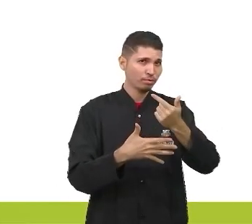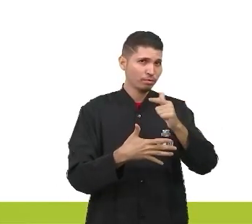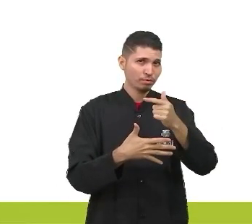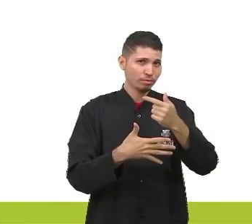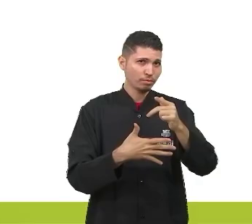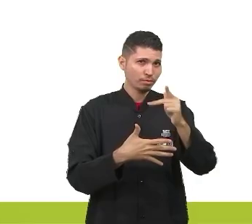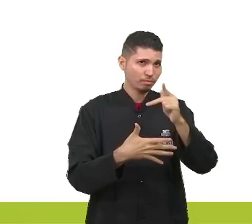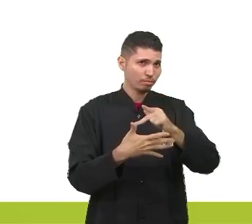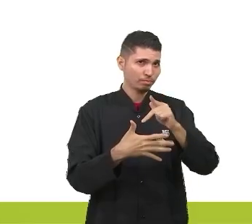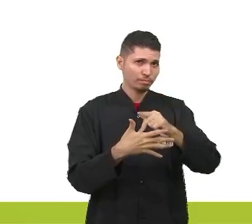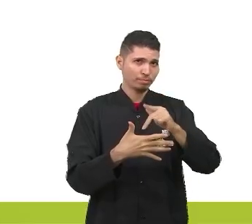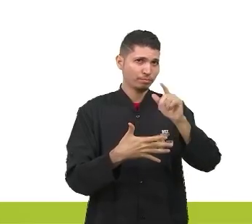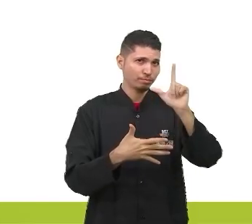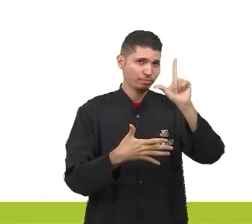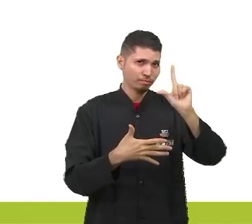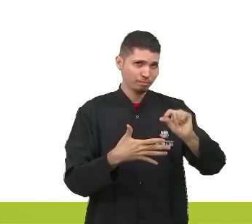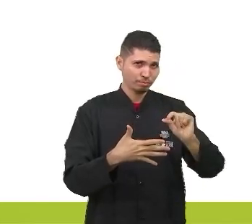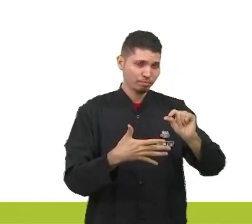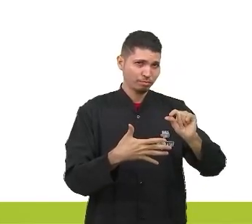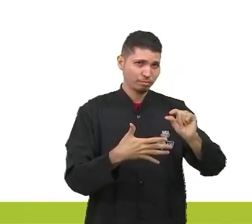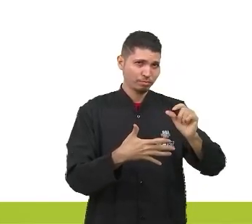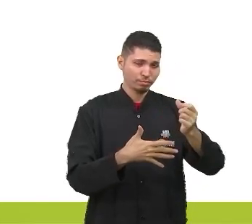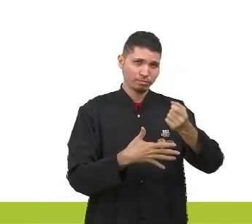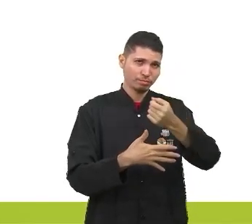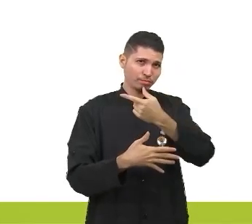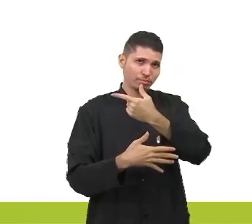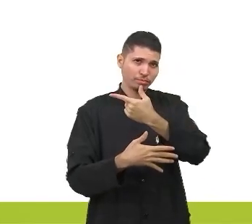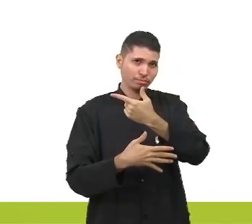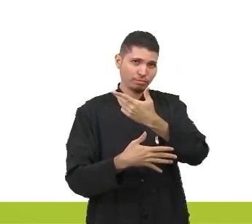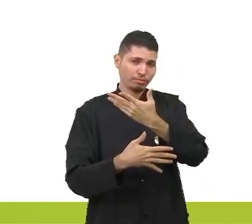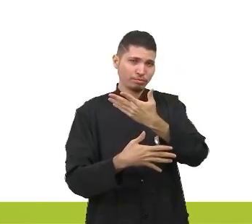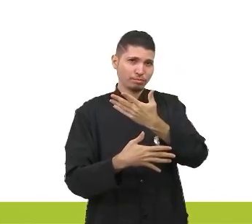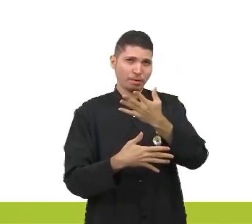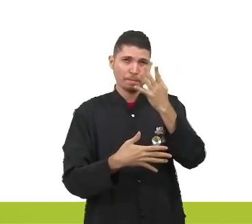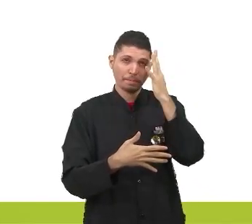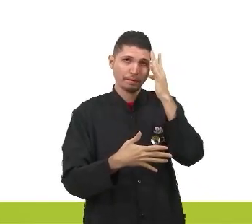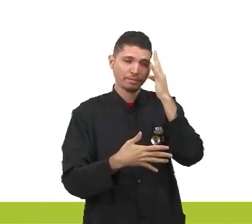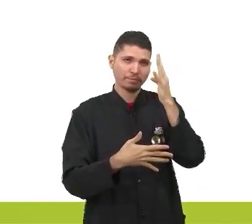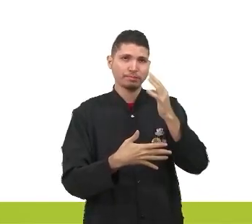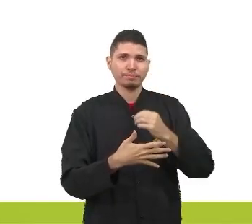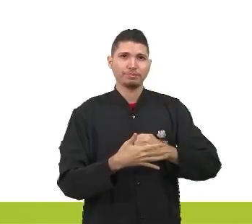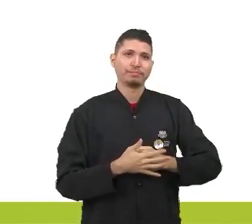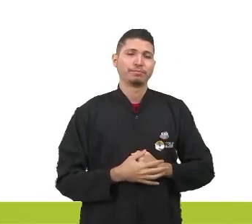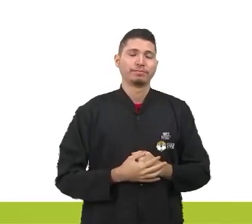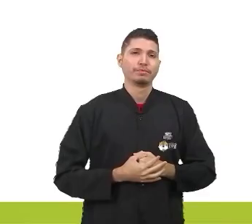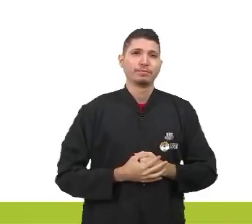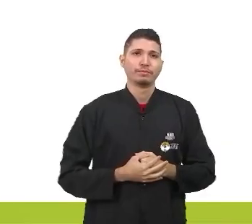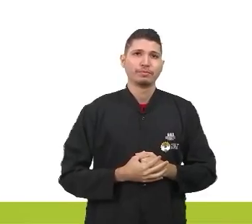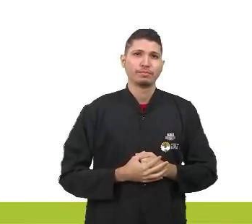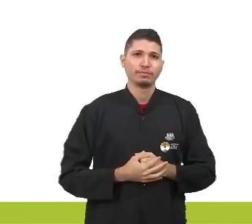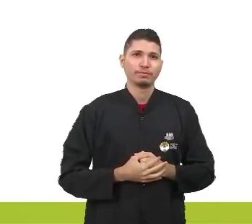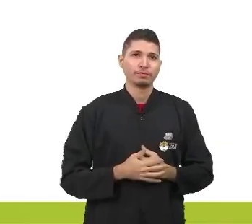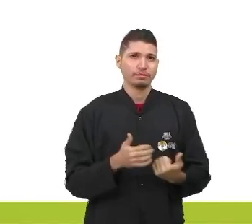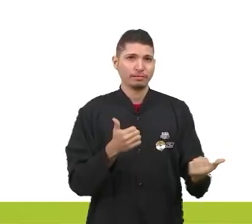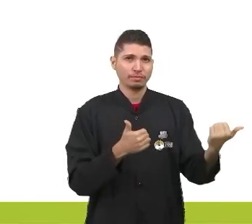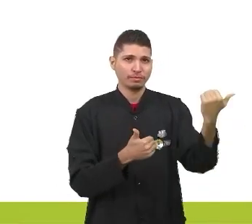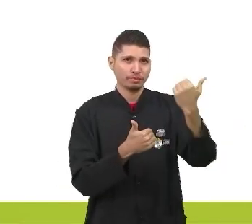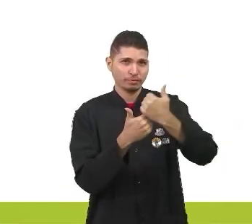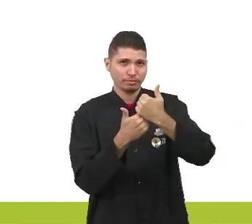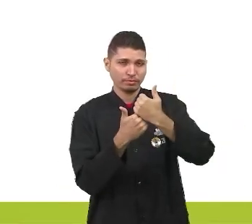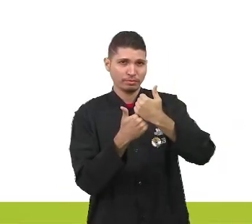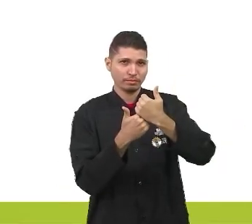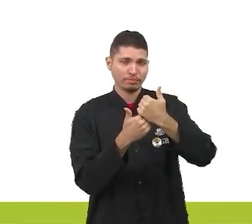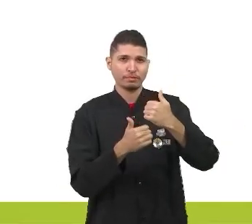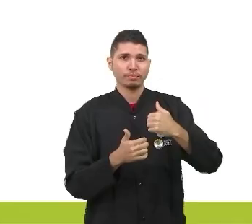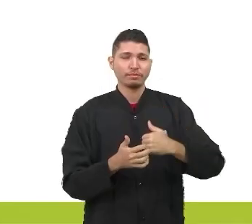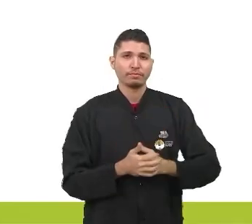proteína menor do que a prevista aí. Agora, pela substituição,